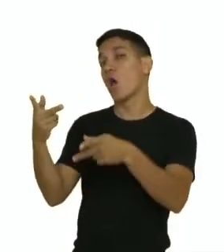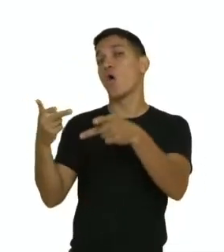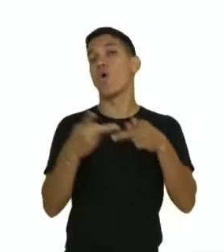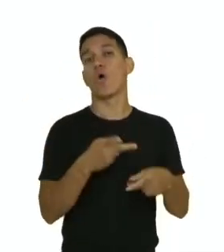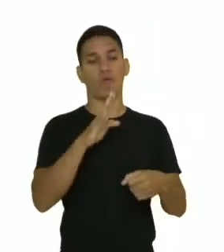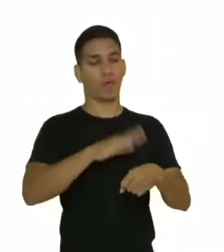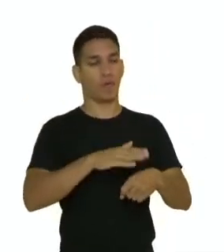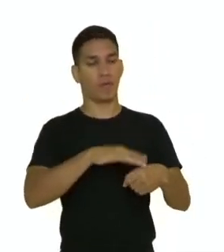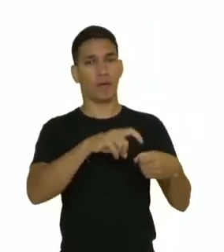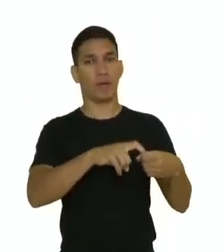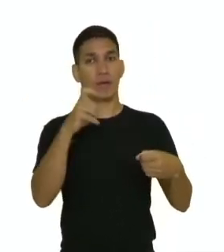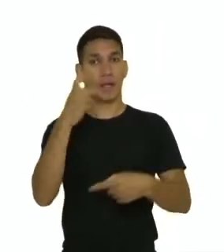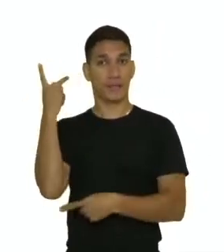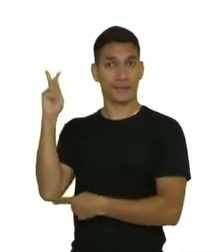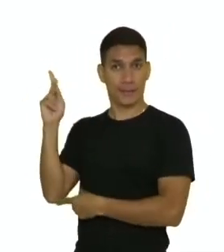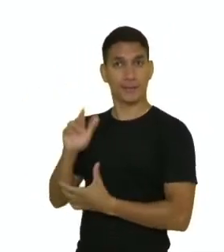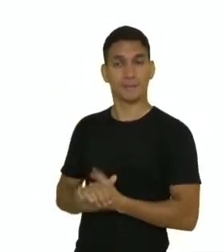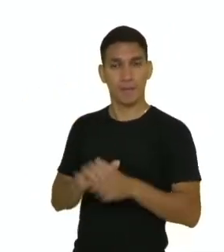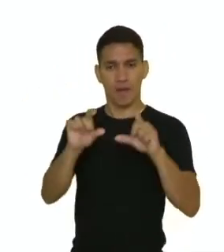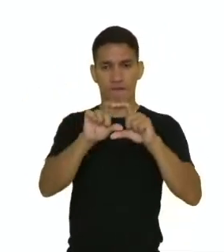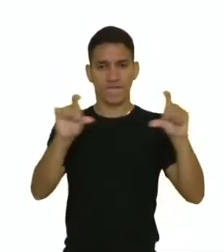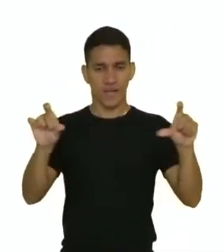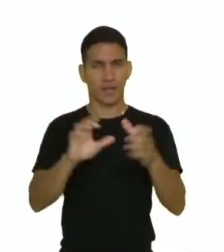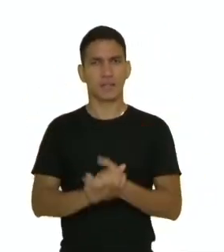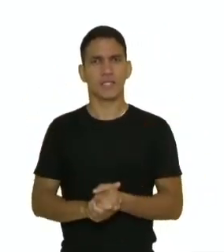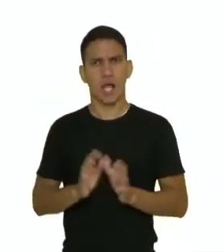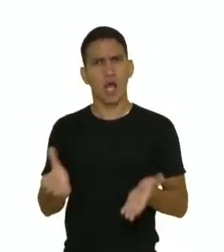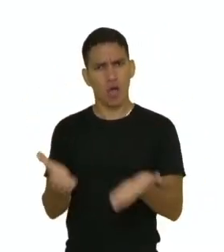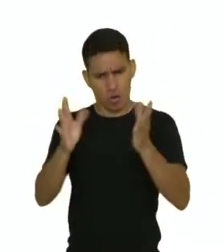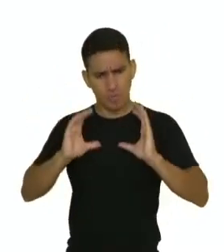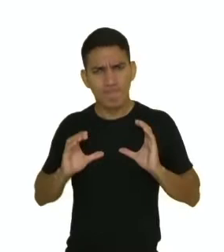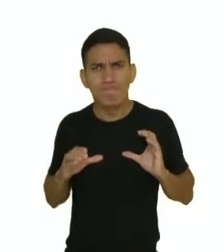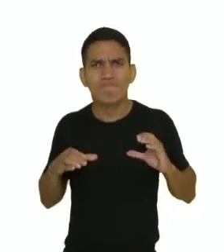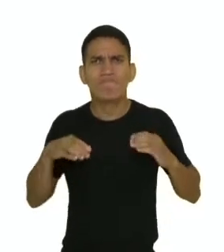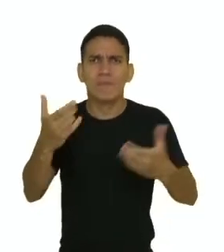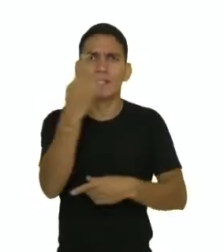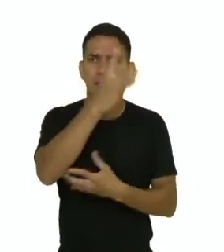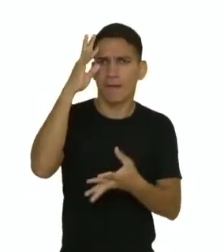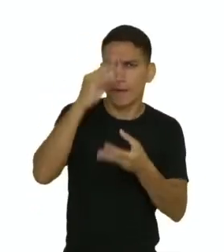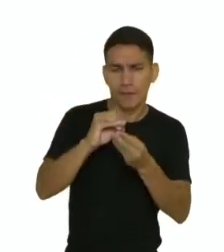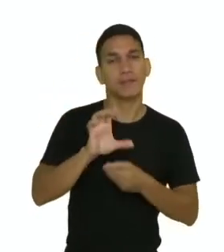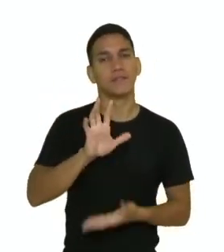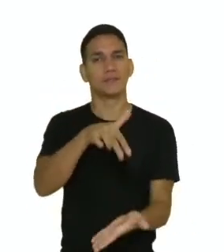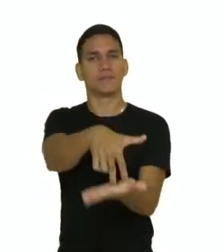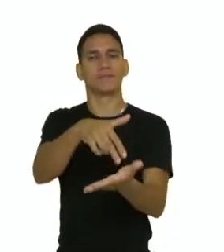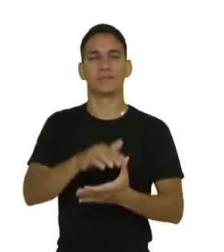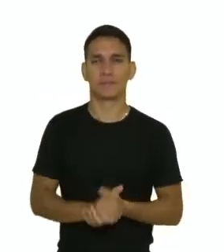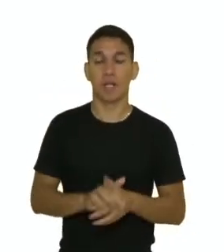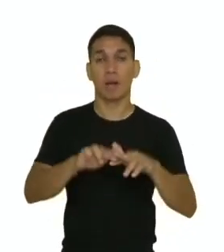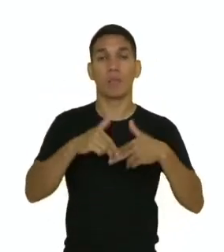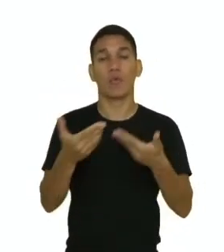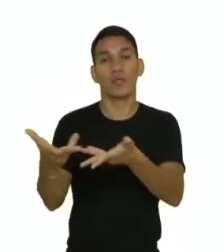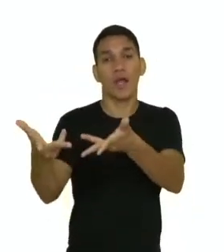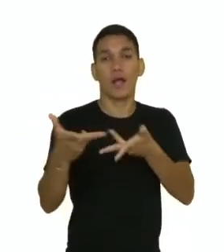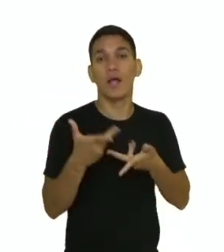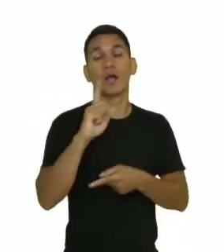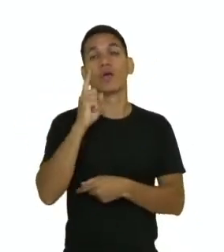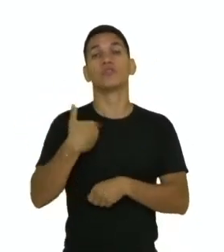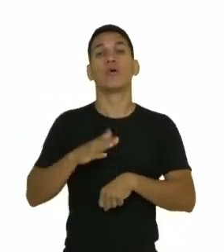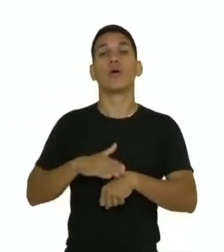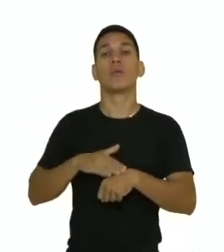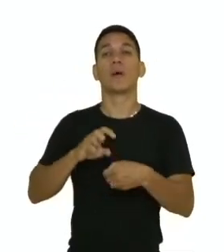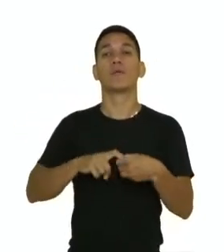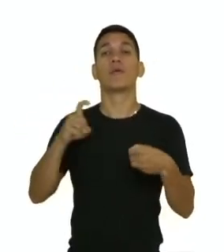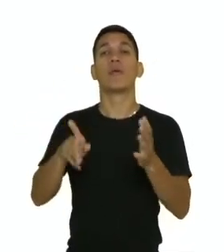autonomia. Essa frase é do Kant, né? Tenha coragem de usar o seu entendimento. Então ele nos faz um convite à autonomia por meio